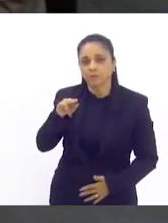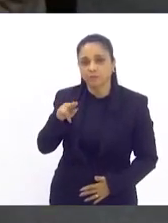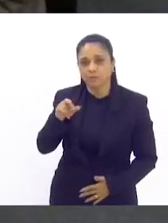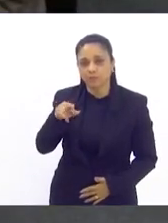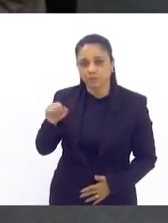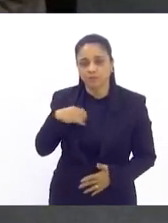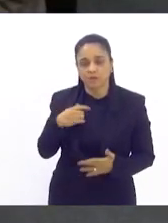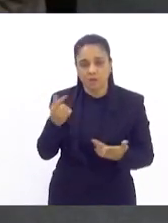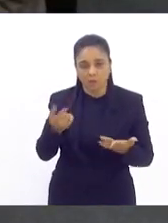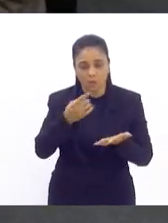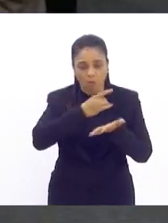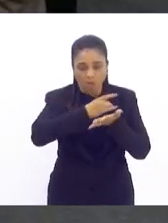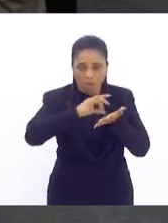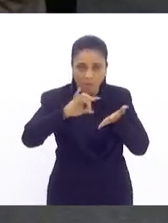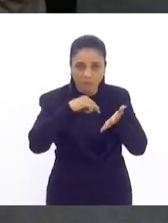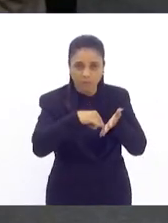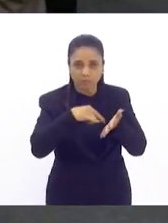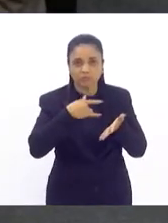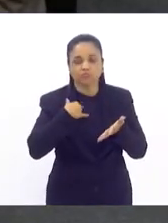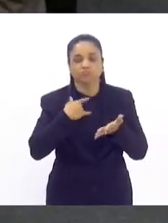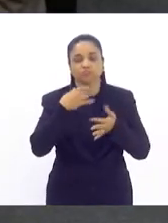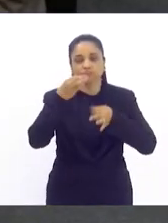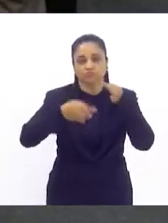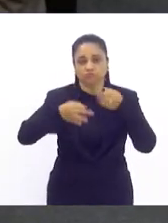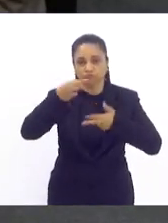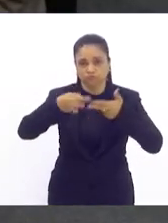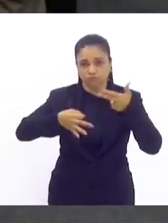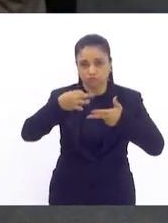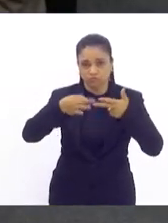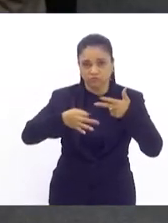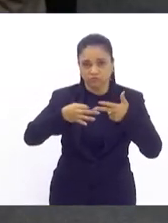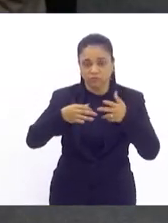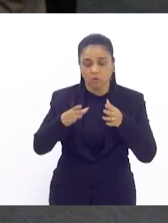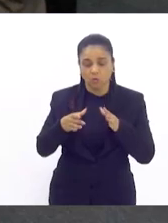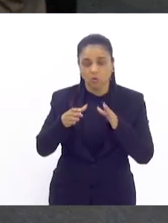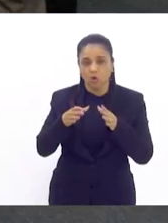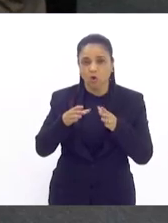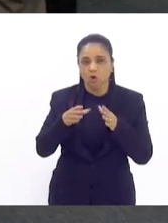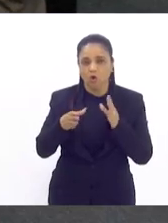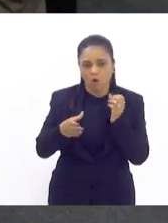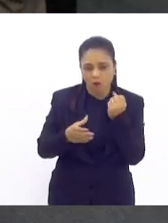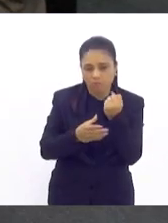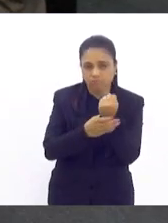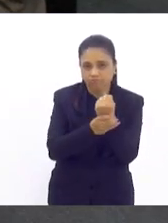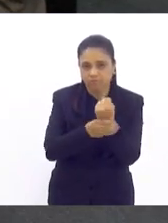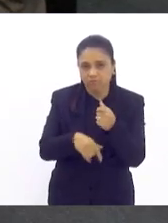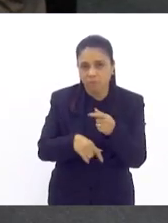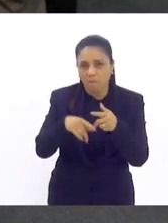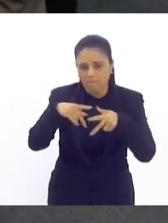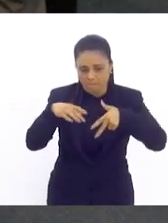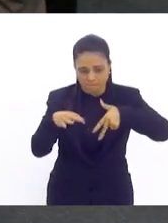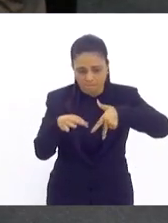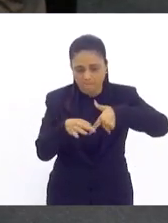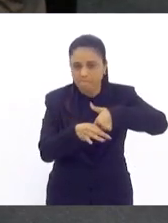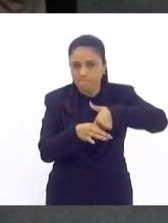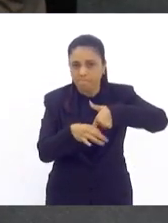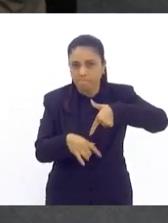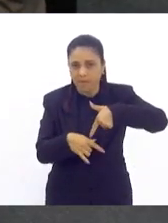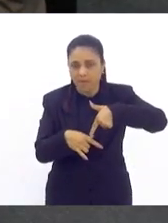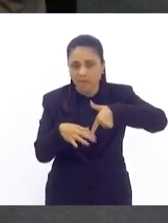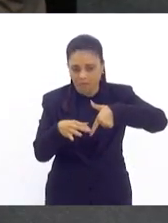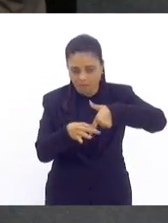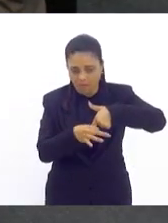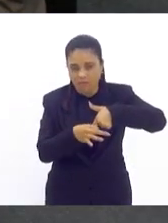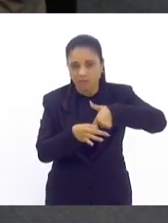aqui o meu repúdio adesão da Justiça que colocou tornozeleira eletrônica e afastou dos estádios os